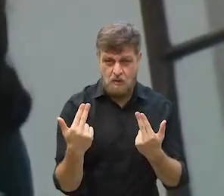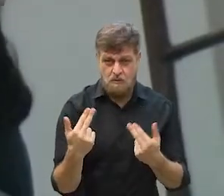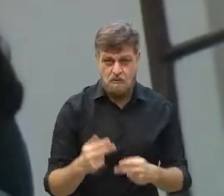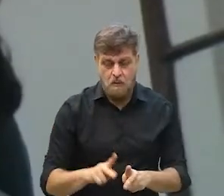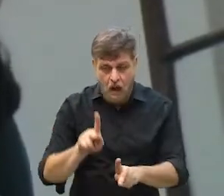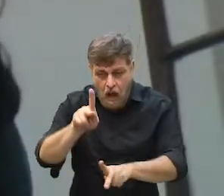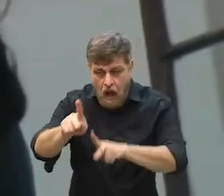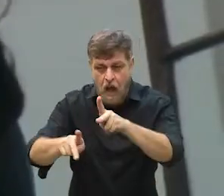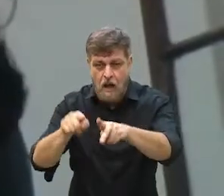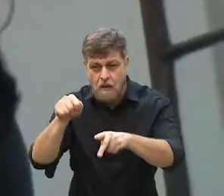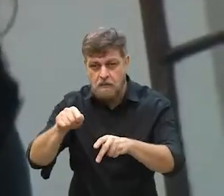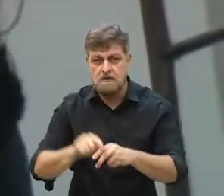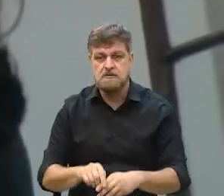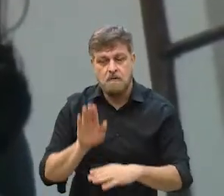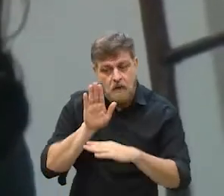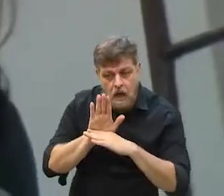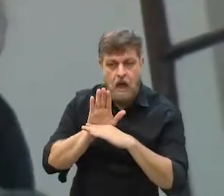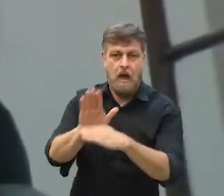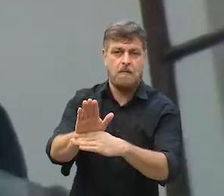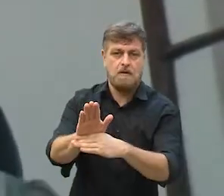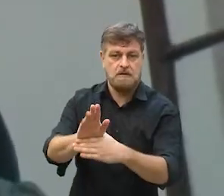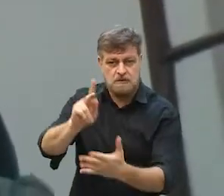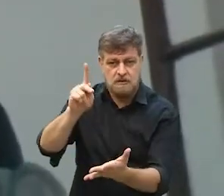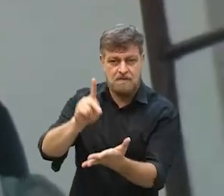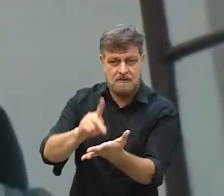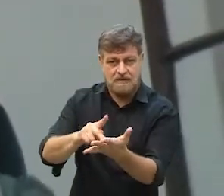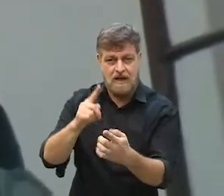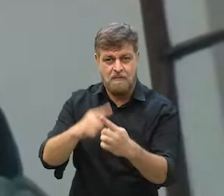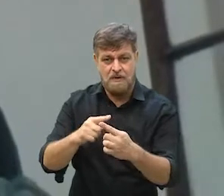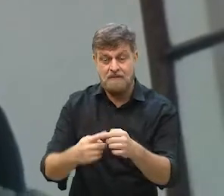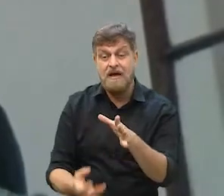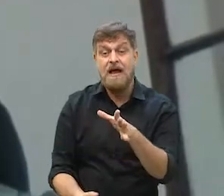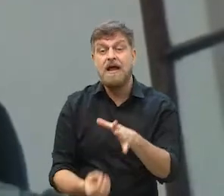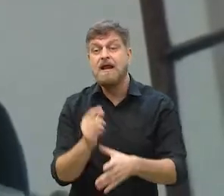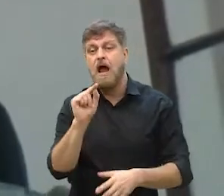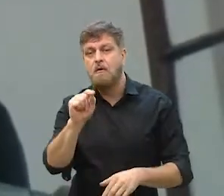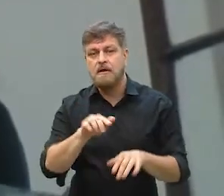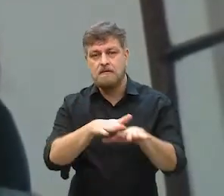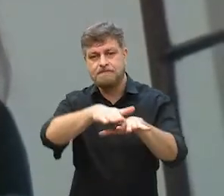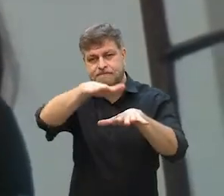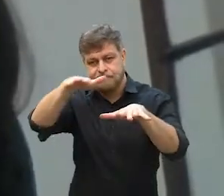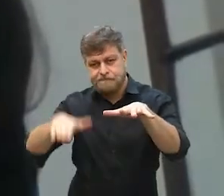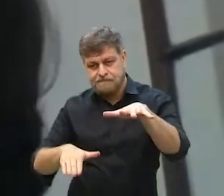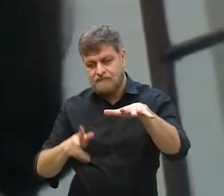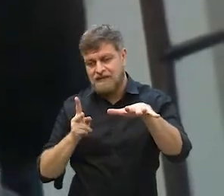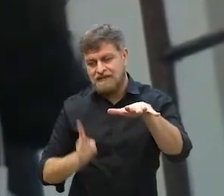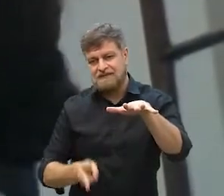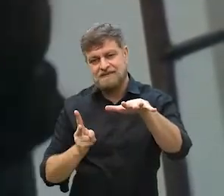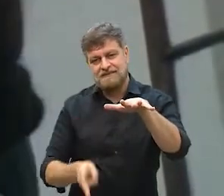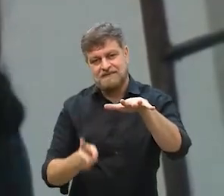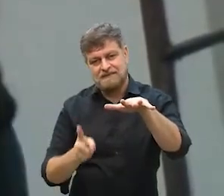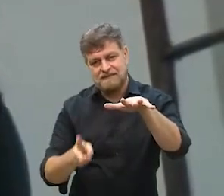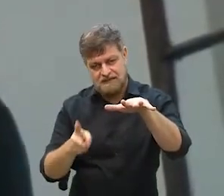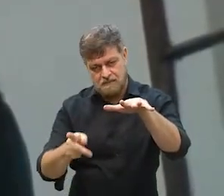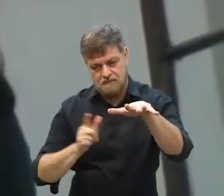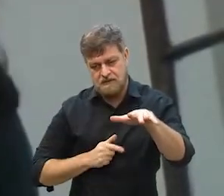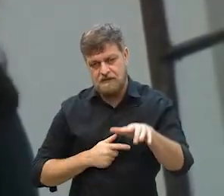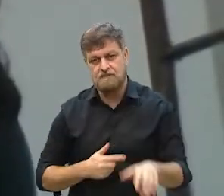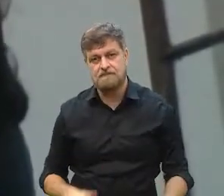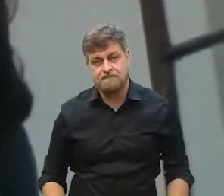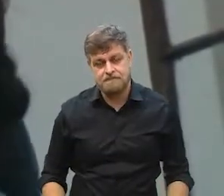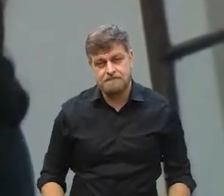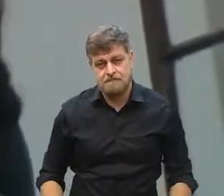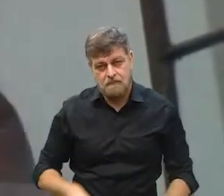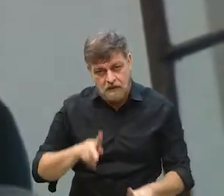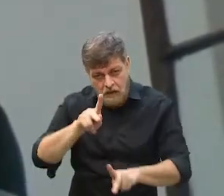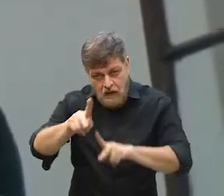em que elas possam ser beneficiárias, porque senão nós vamos criar esses bolsões permanentemente, né? Então,